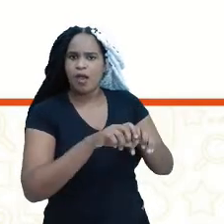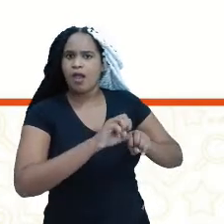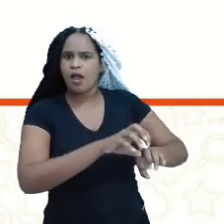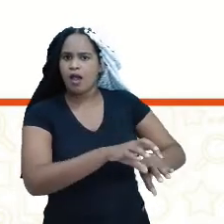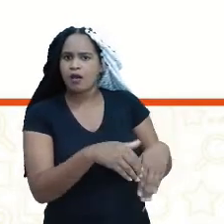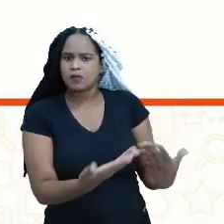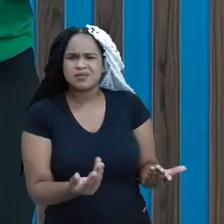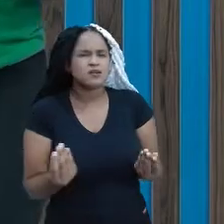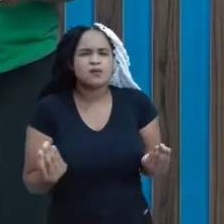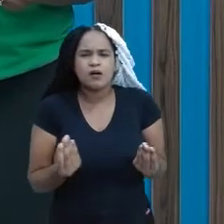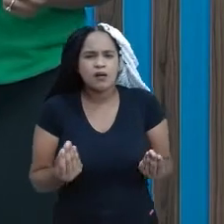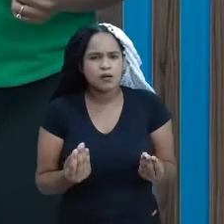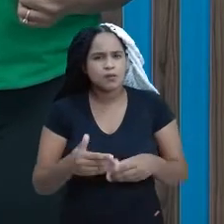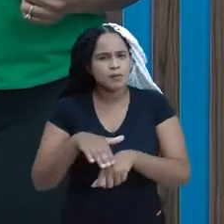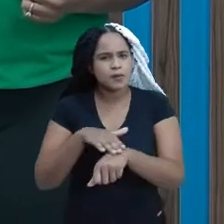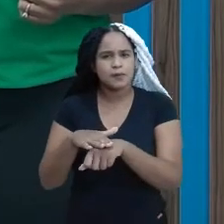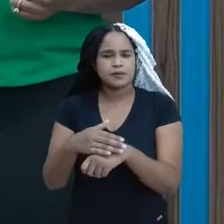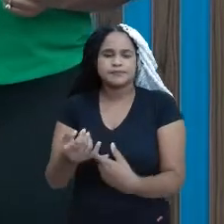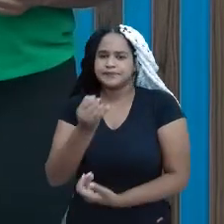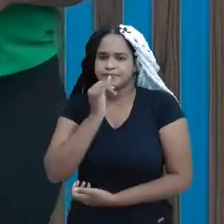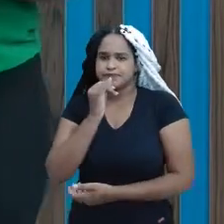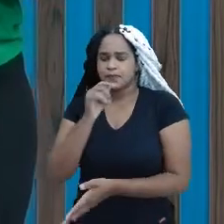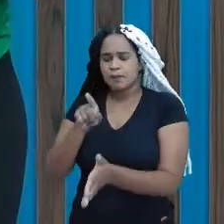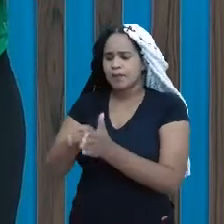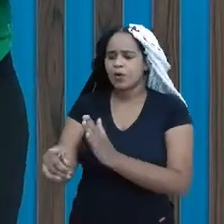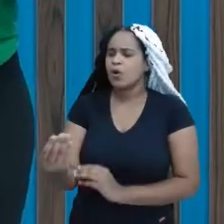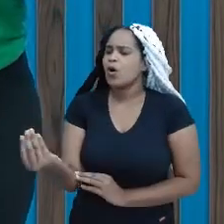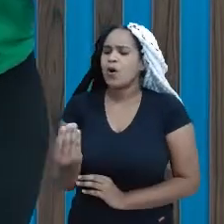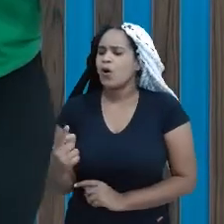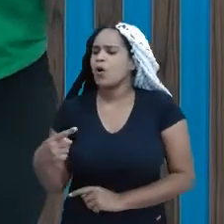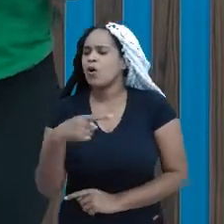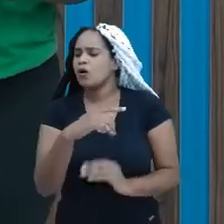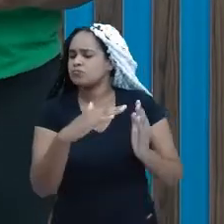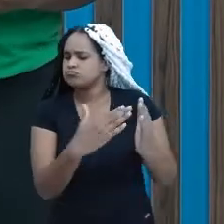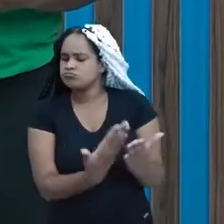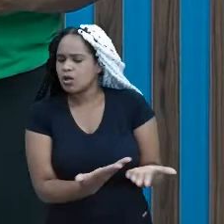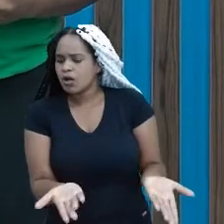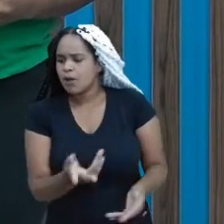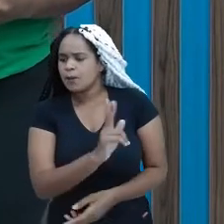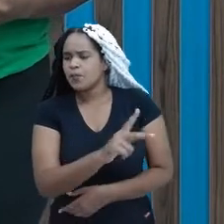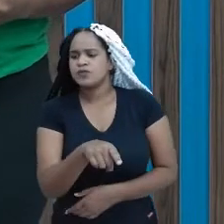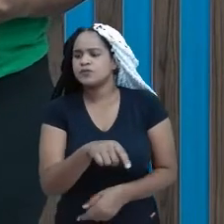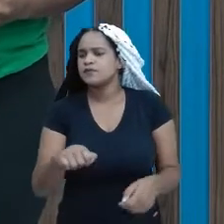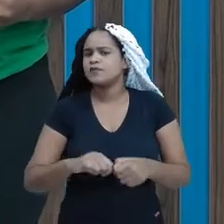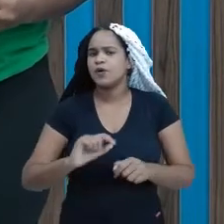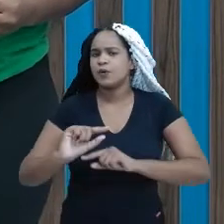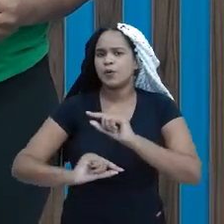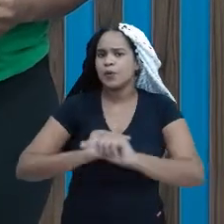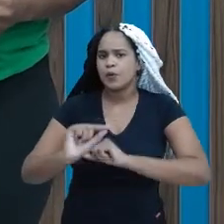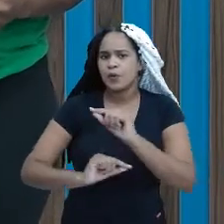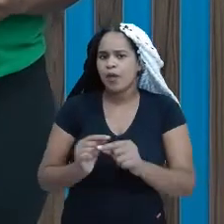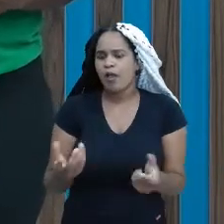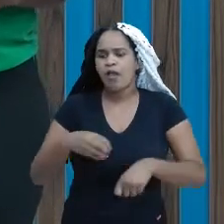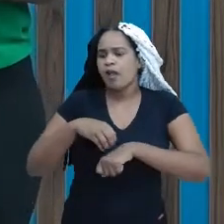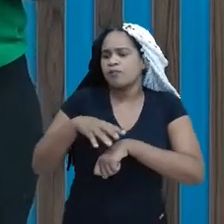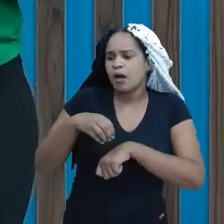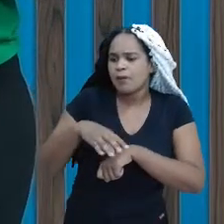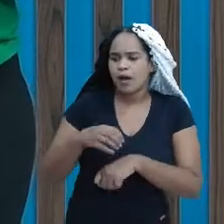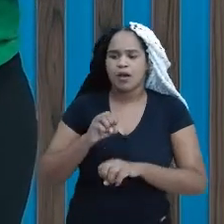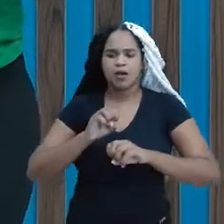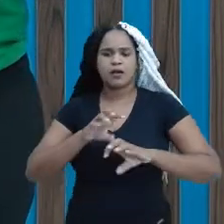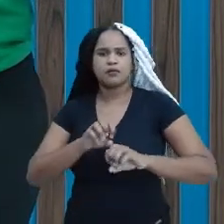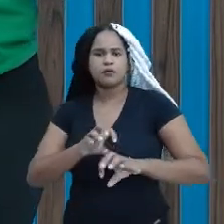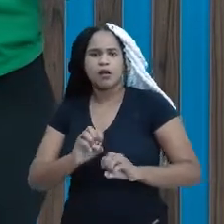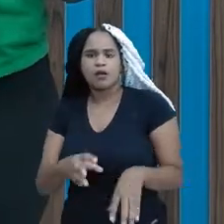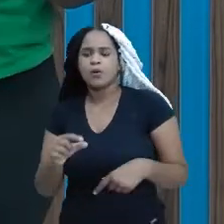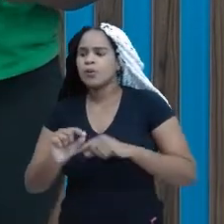conversar sobre as aulas? Uma pergunta: como foi sua aula hoje? O que a professora trouxe de novidade? Mostrou